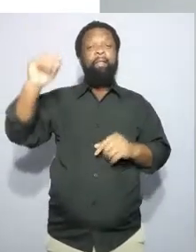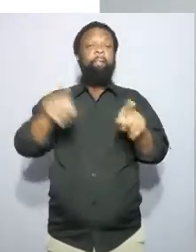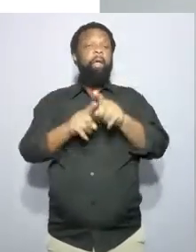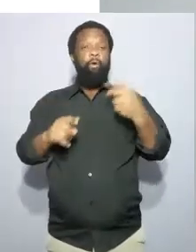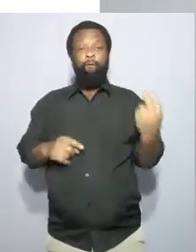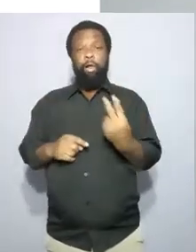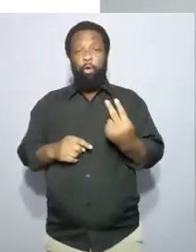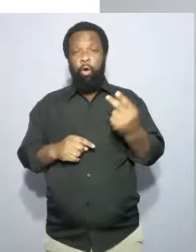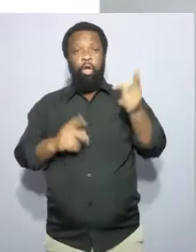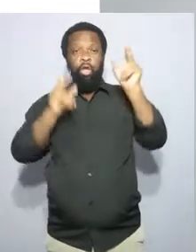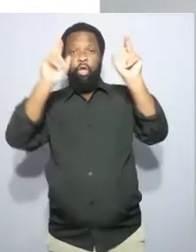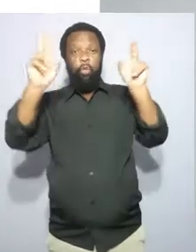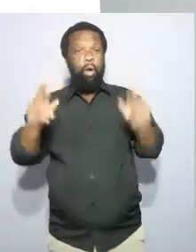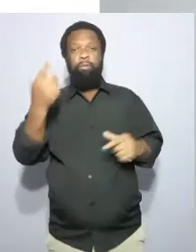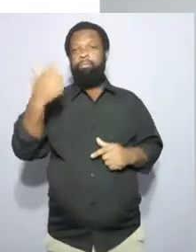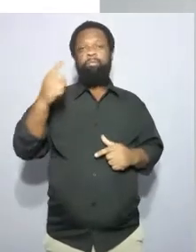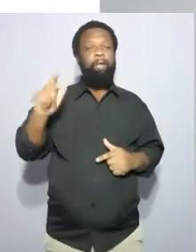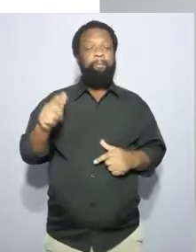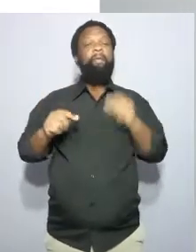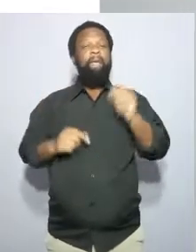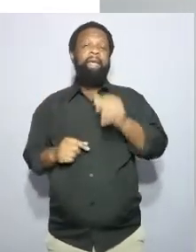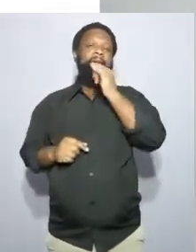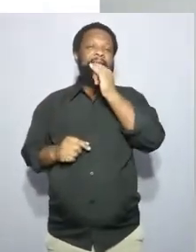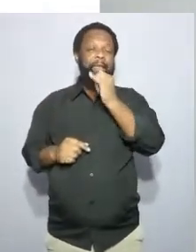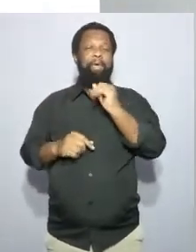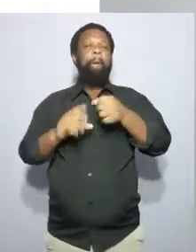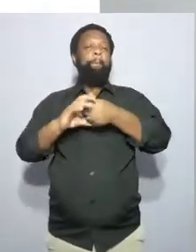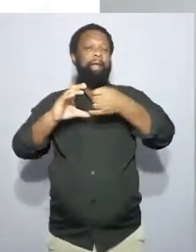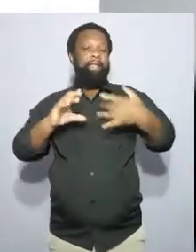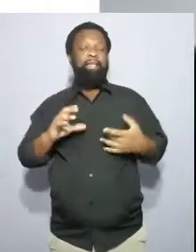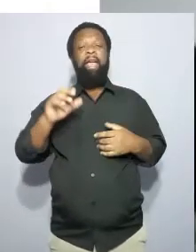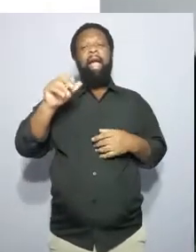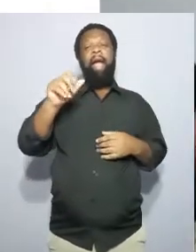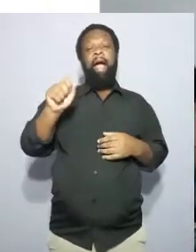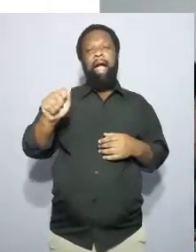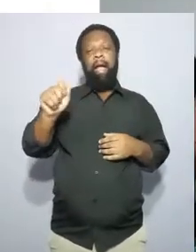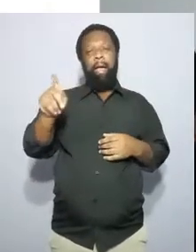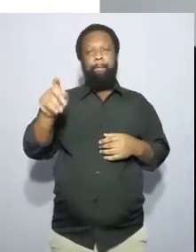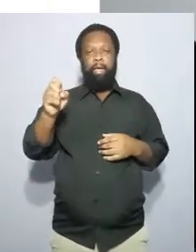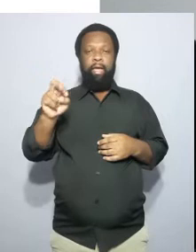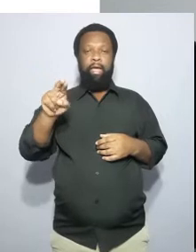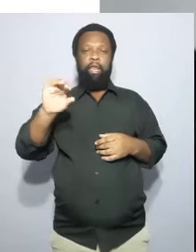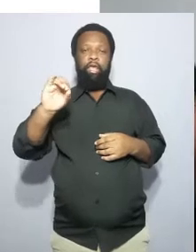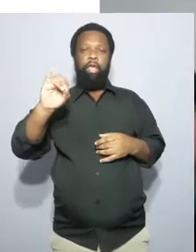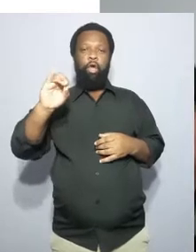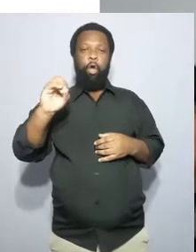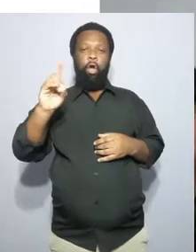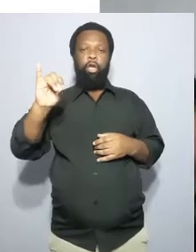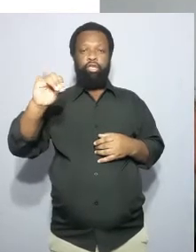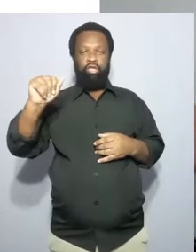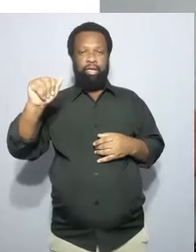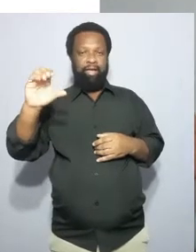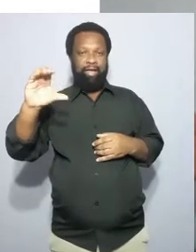repetem. Então, esses são exemplos de propriedades aperiódicas. Hoje nós vamos falar, tudo